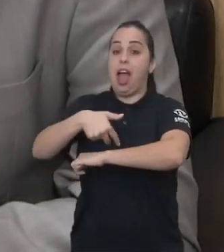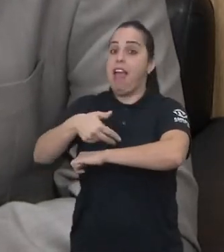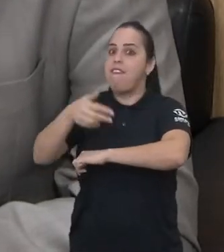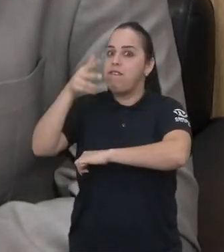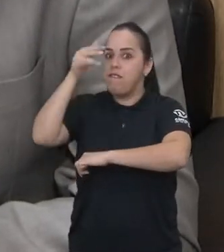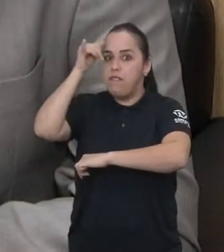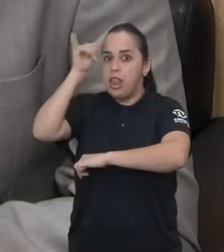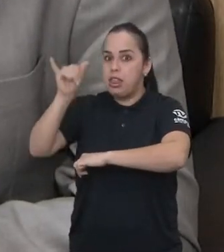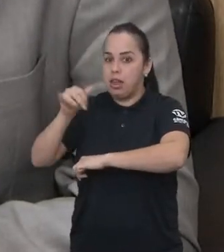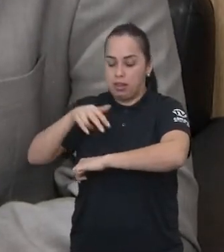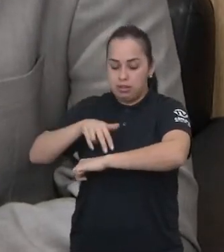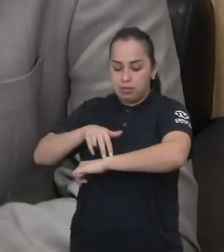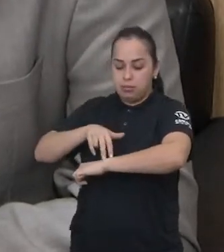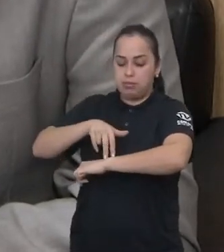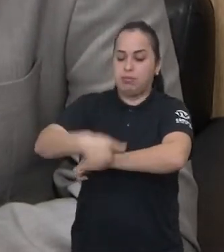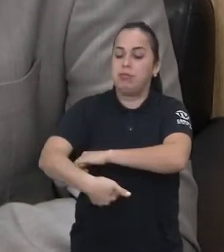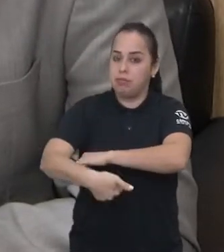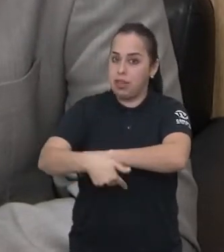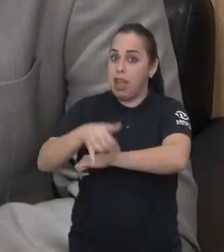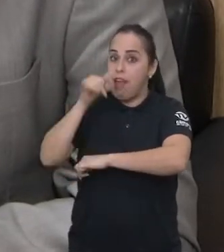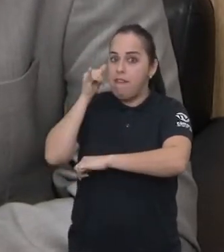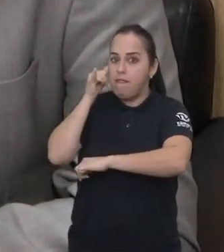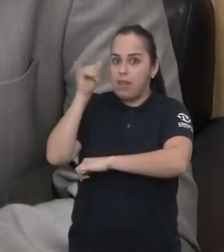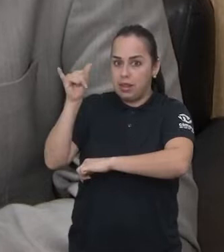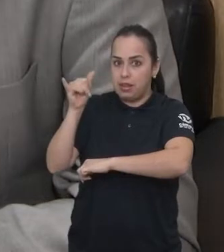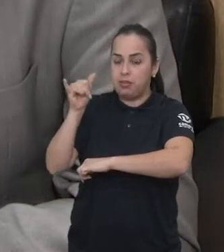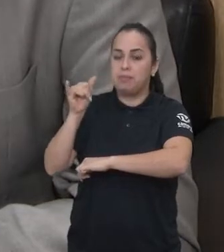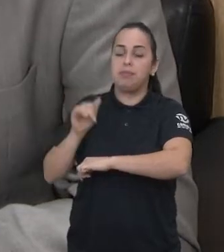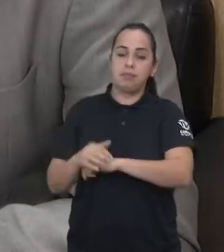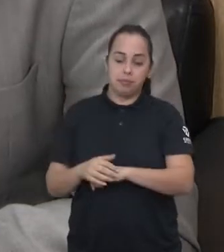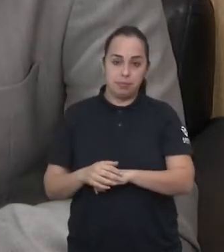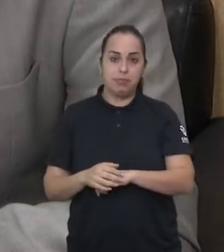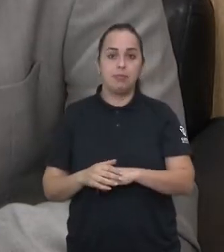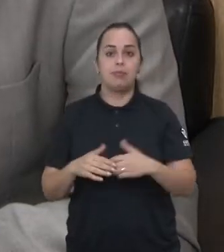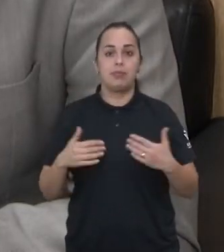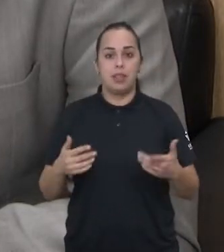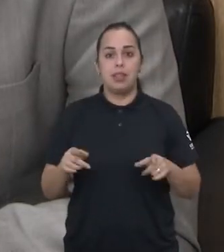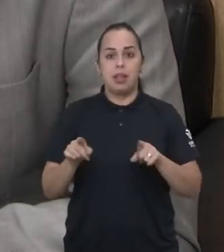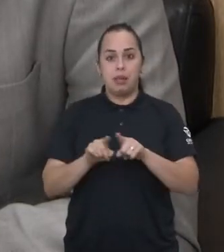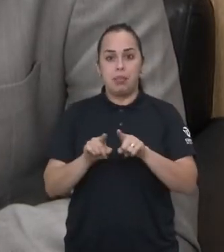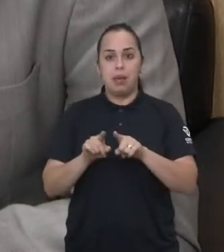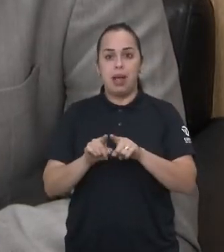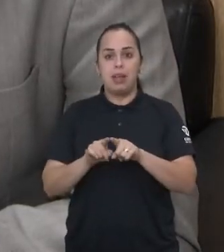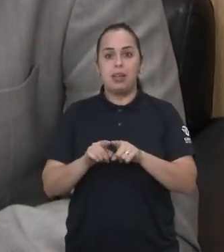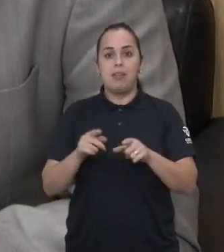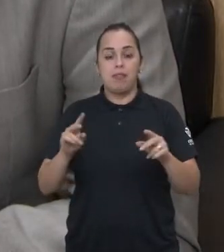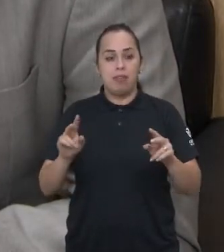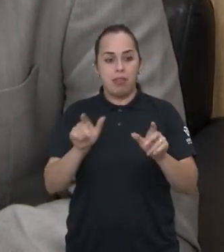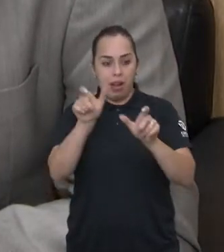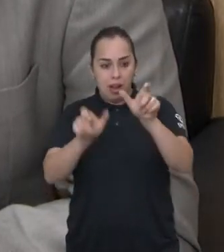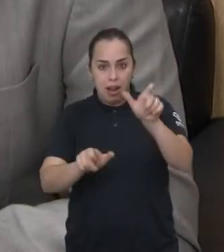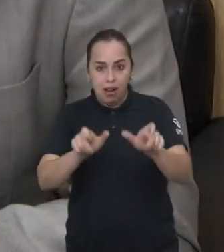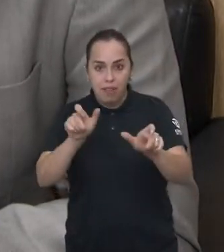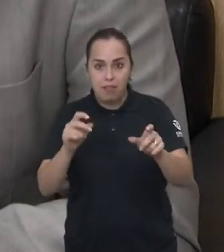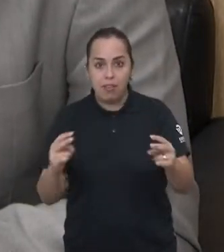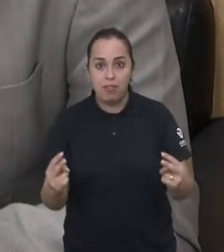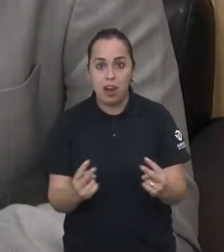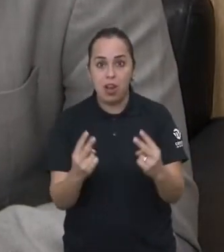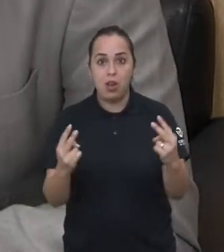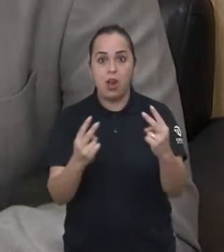impeçam que alguém Tome uma decisão inadequada é e deixando de valorizar